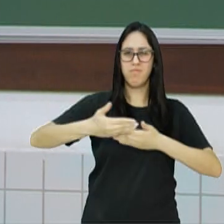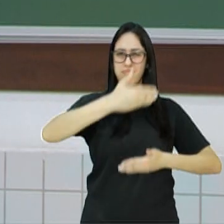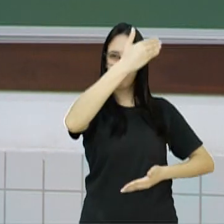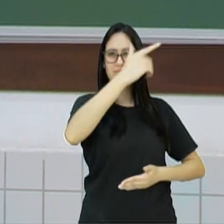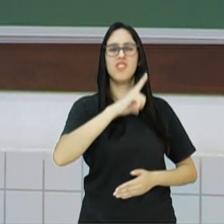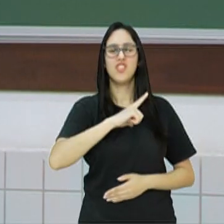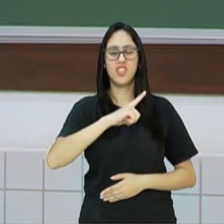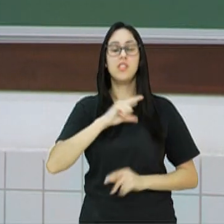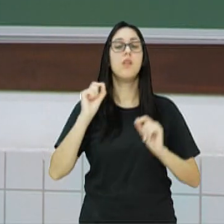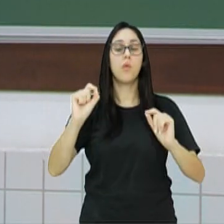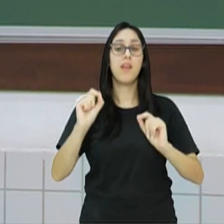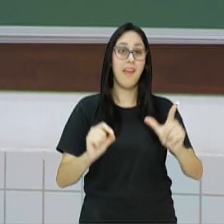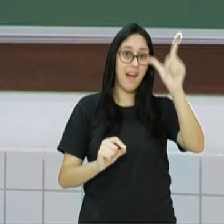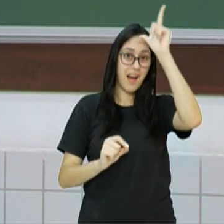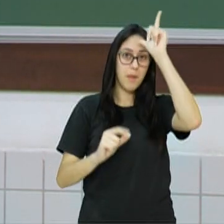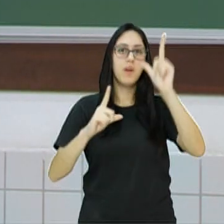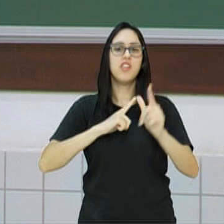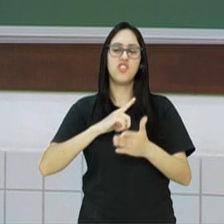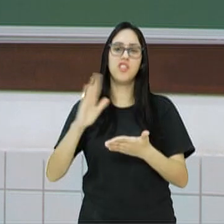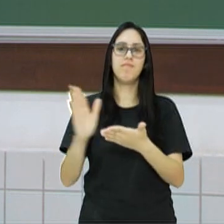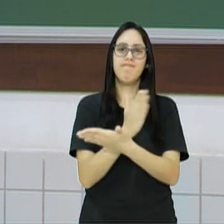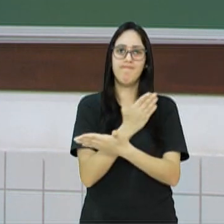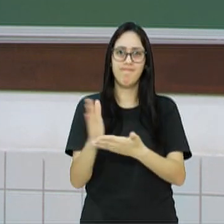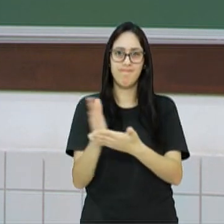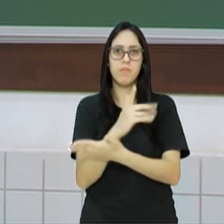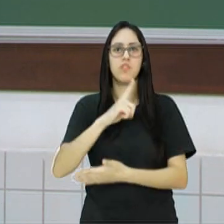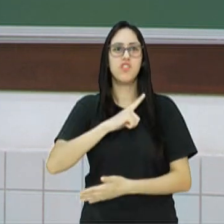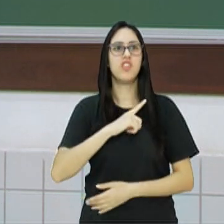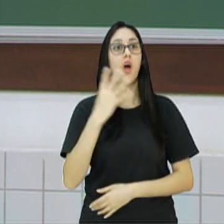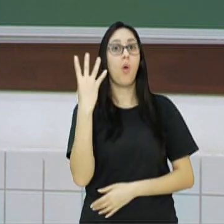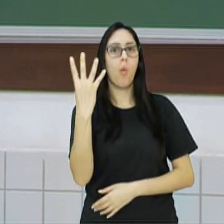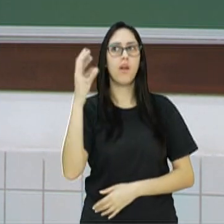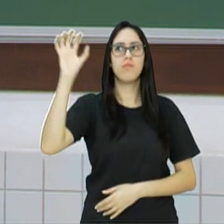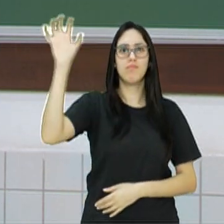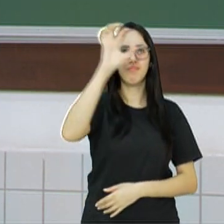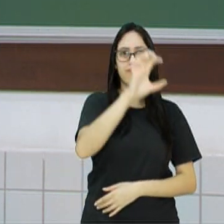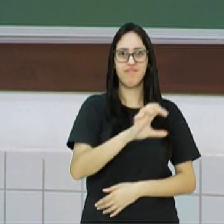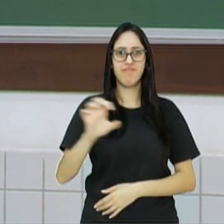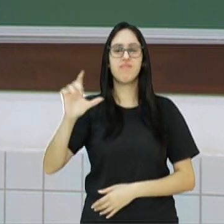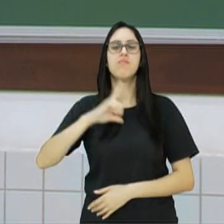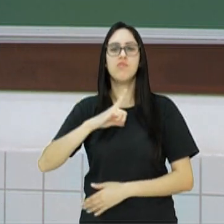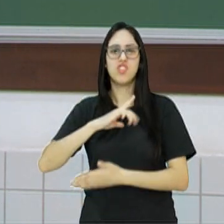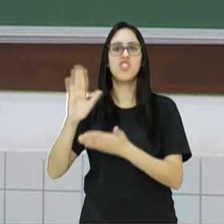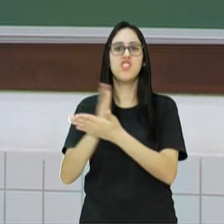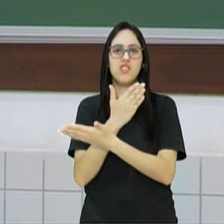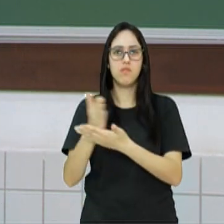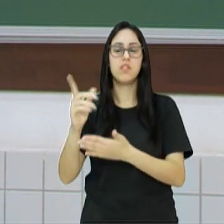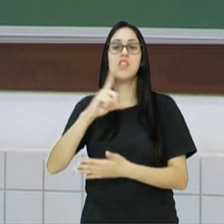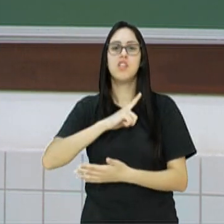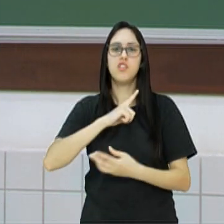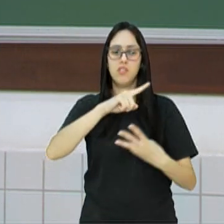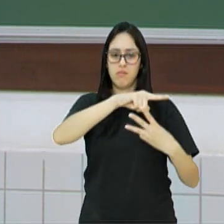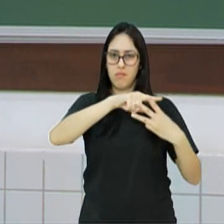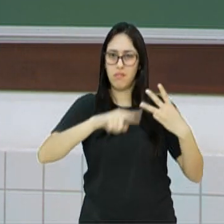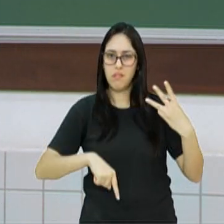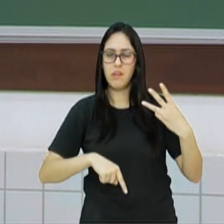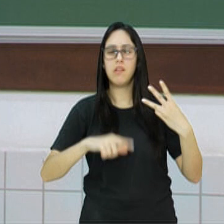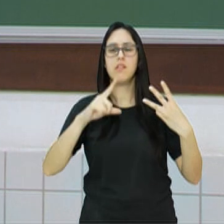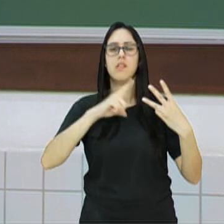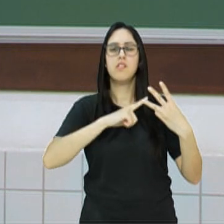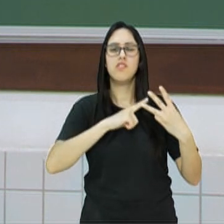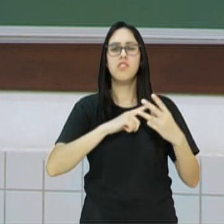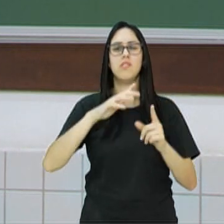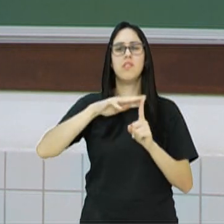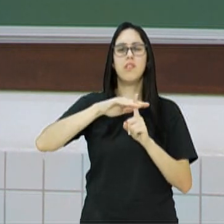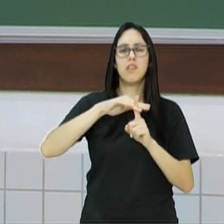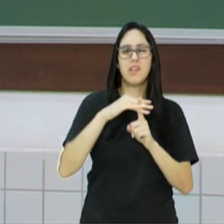que a Alemanha ela foi dividida em 4 zonas administrativas, 3 delas capitalista, americana, francesa e